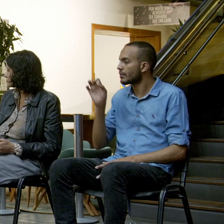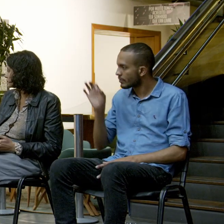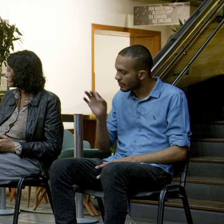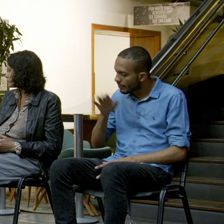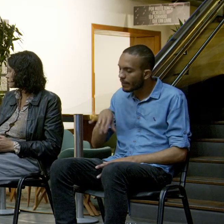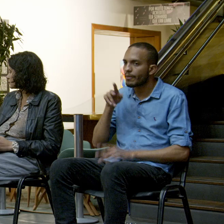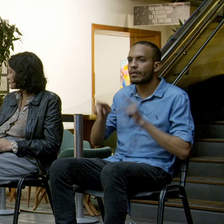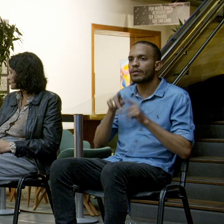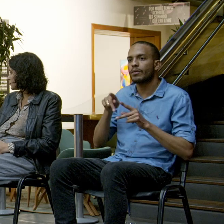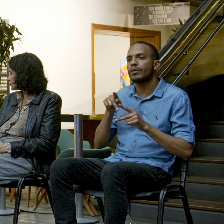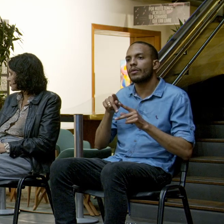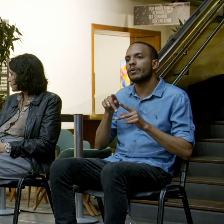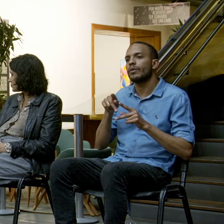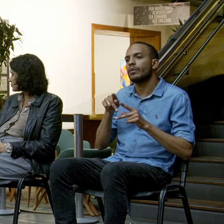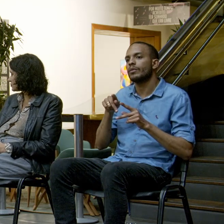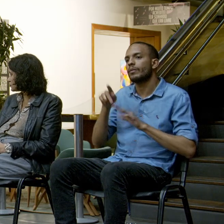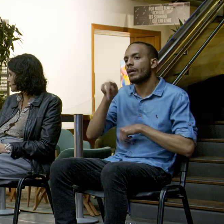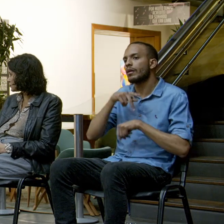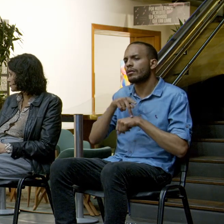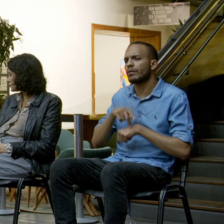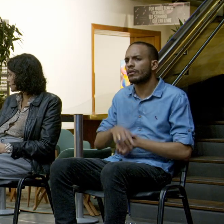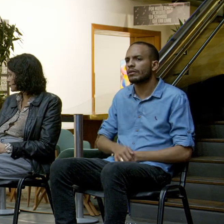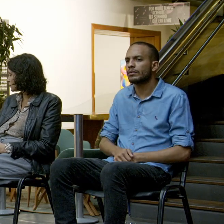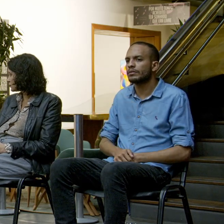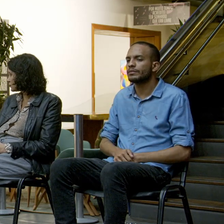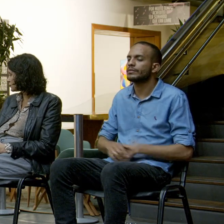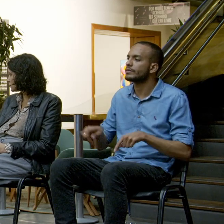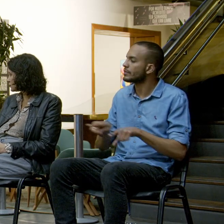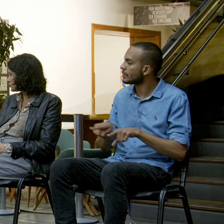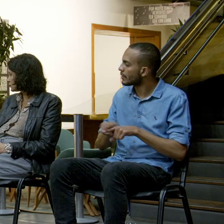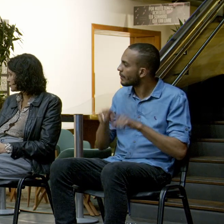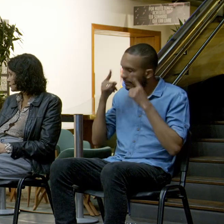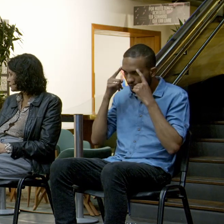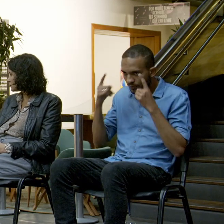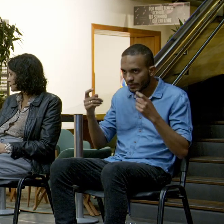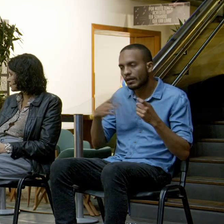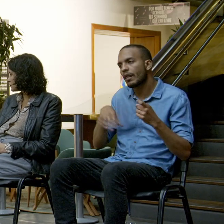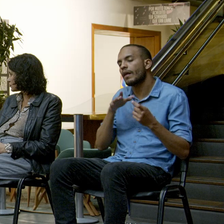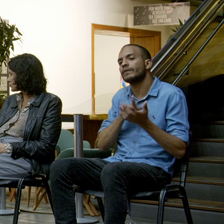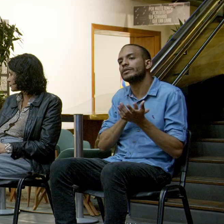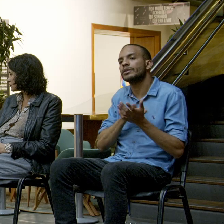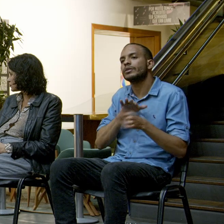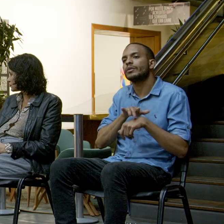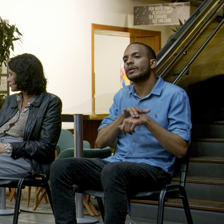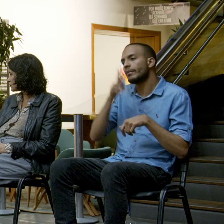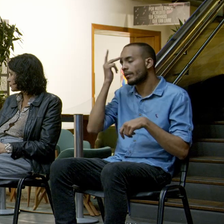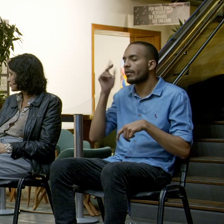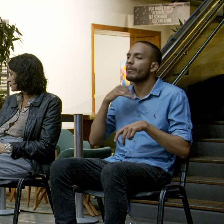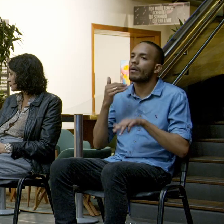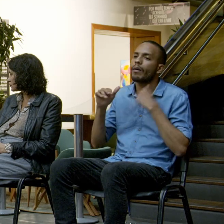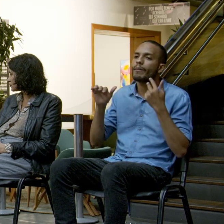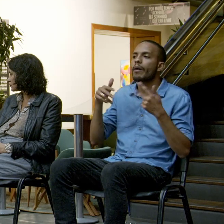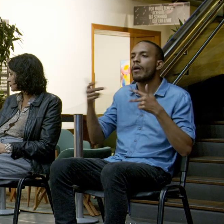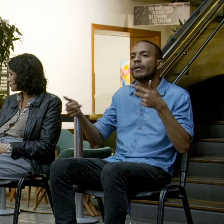população do país. A fome é uma violência brutal e, ao mesmo tempo, dissimulada, que adoece e mata pessoas,